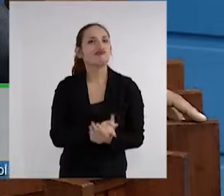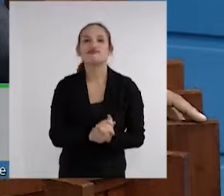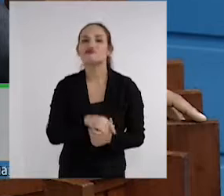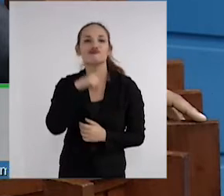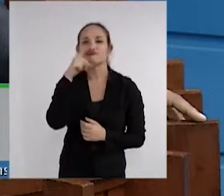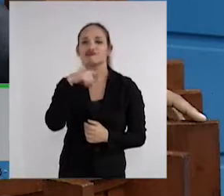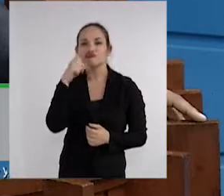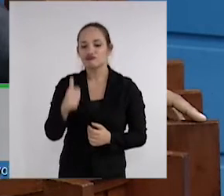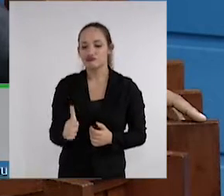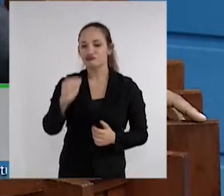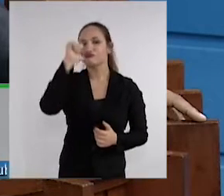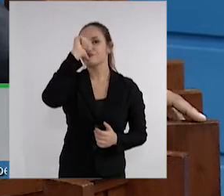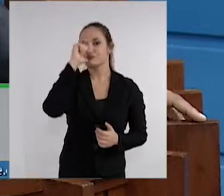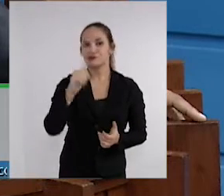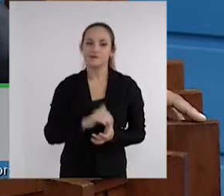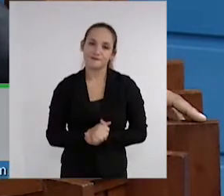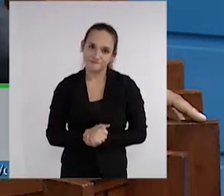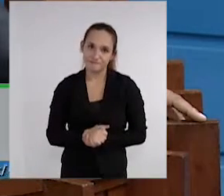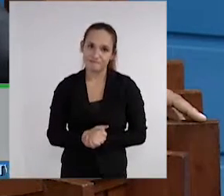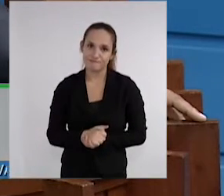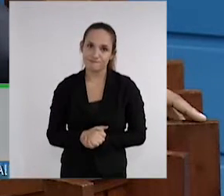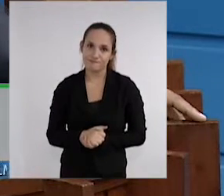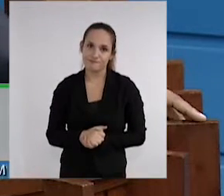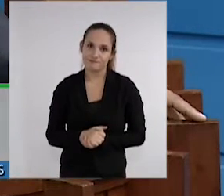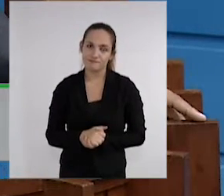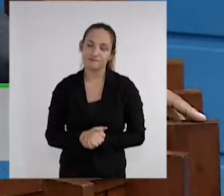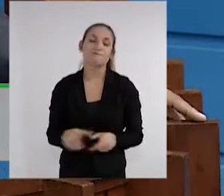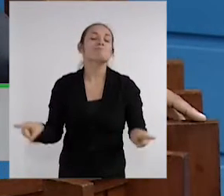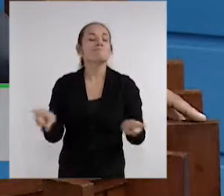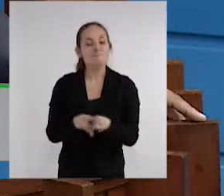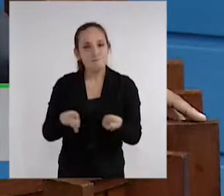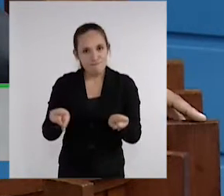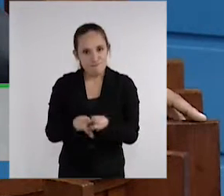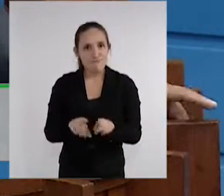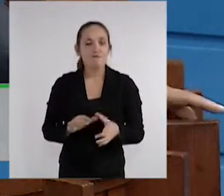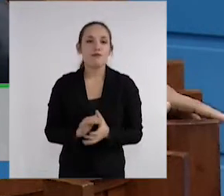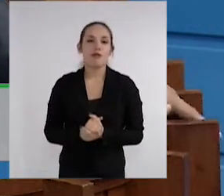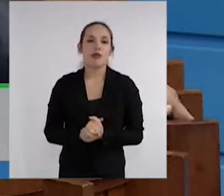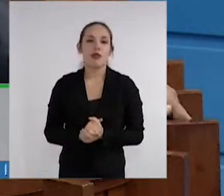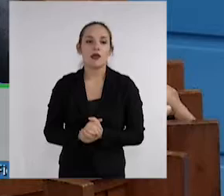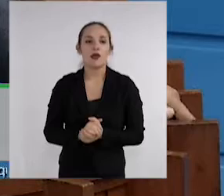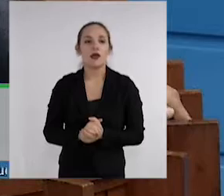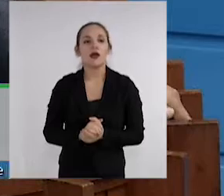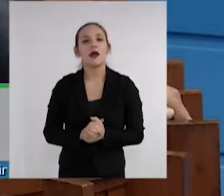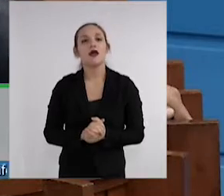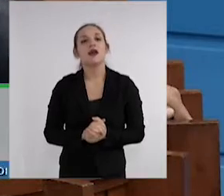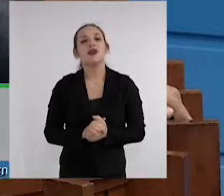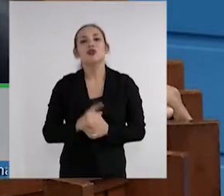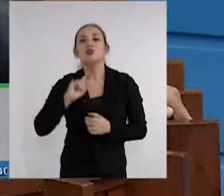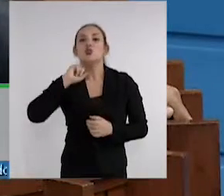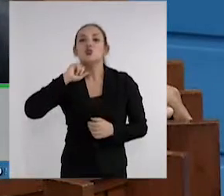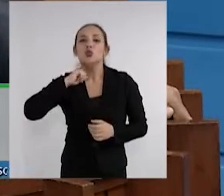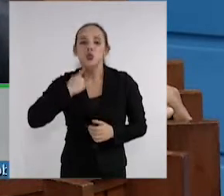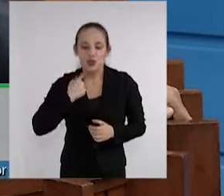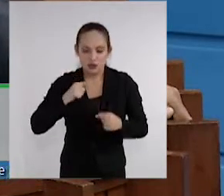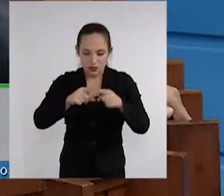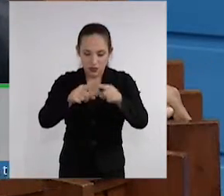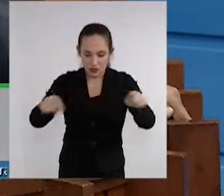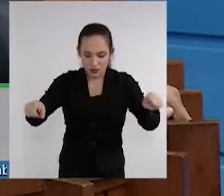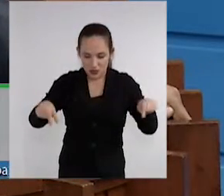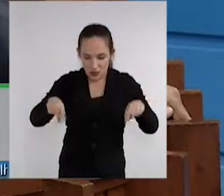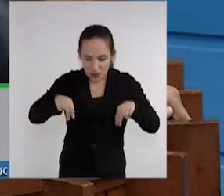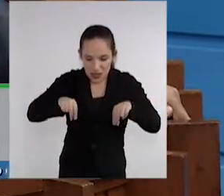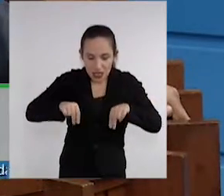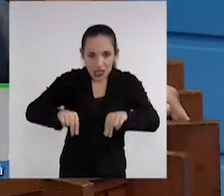sem condições de ser consumida. Sem contar também a contaminação do solo, que na medida que é